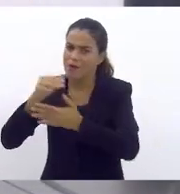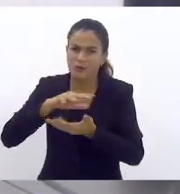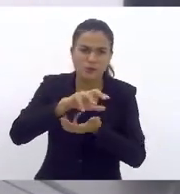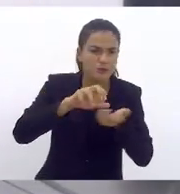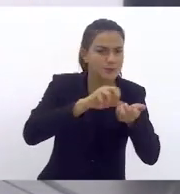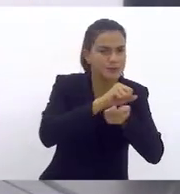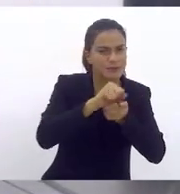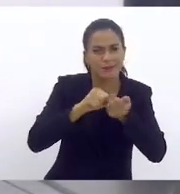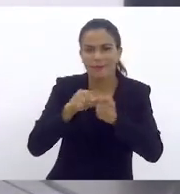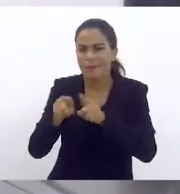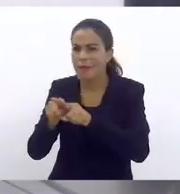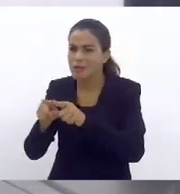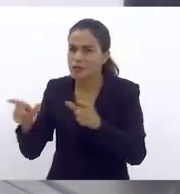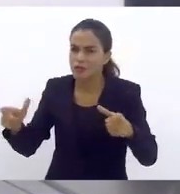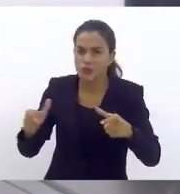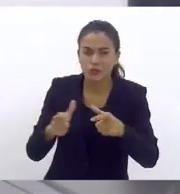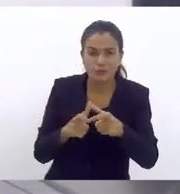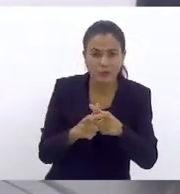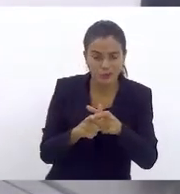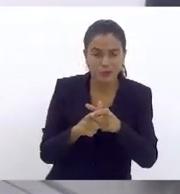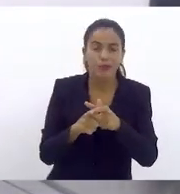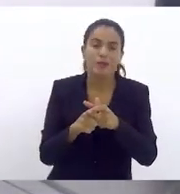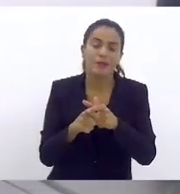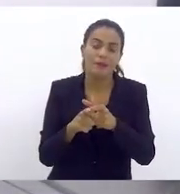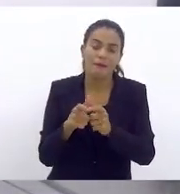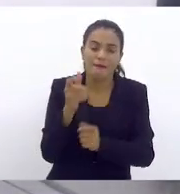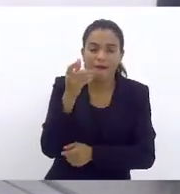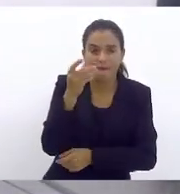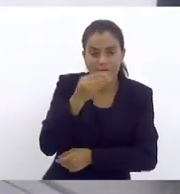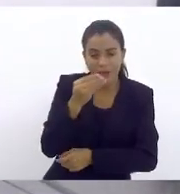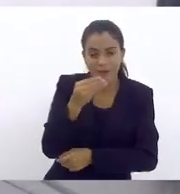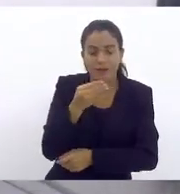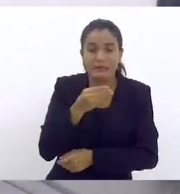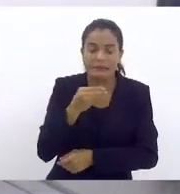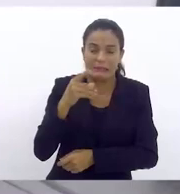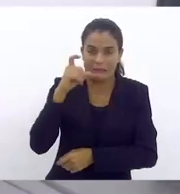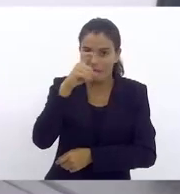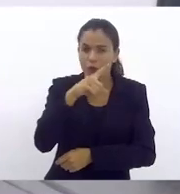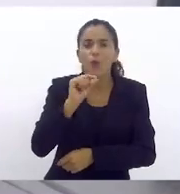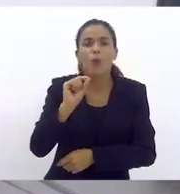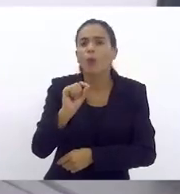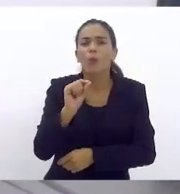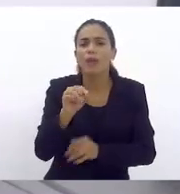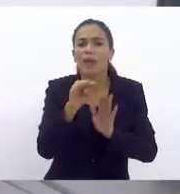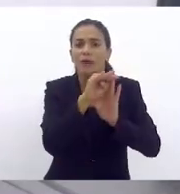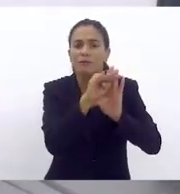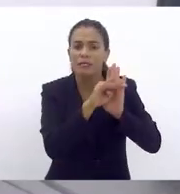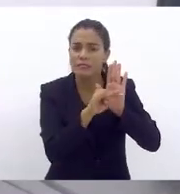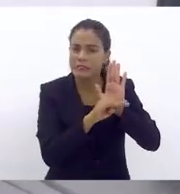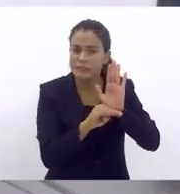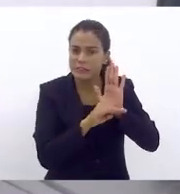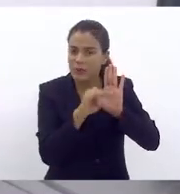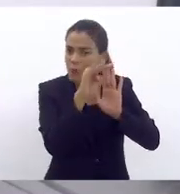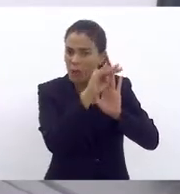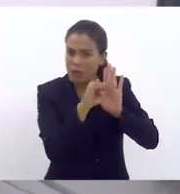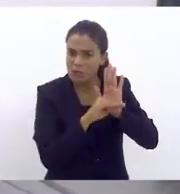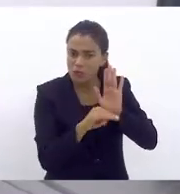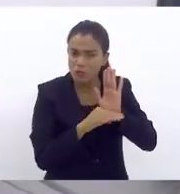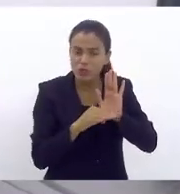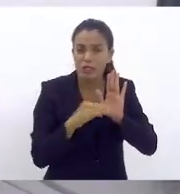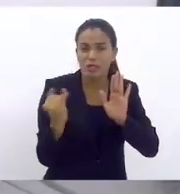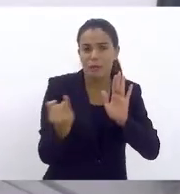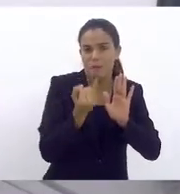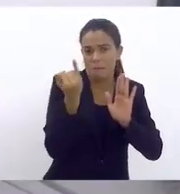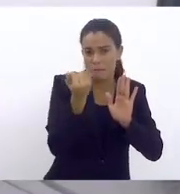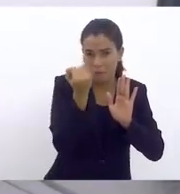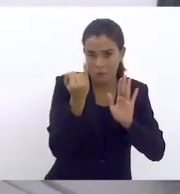redução de vulnerabilidade ganha uma força muito grande e o que seria uma agenda então uma agenda importante nesse